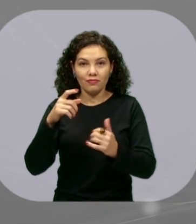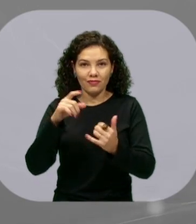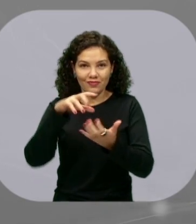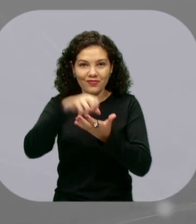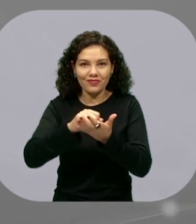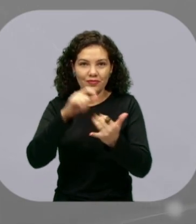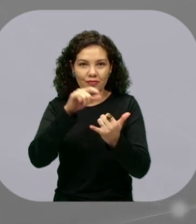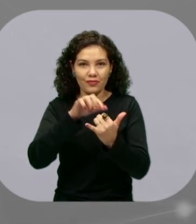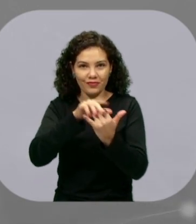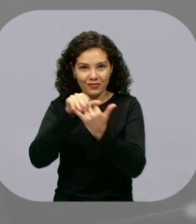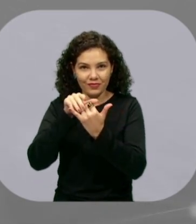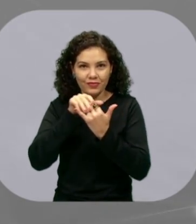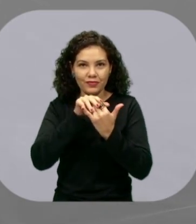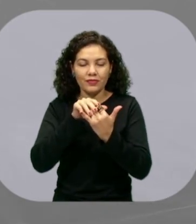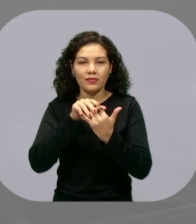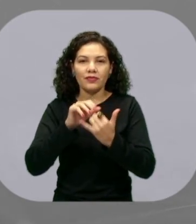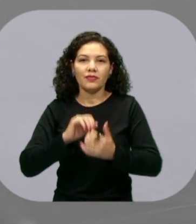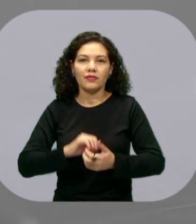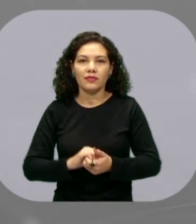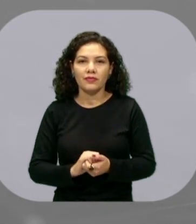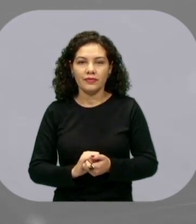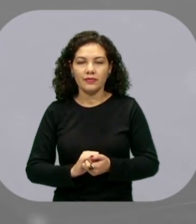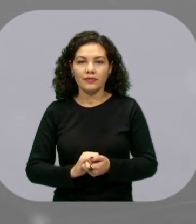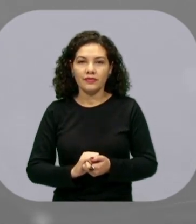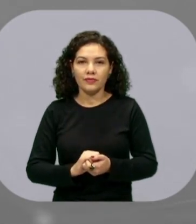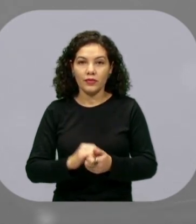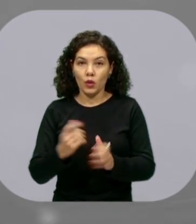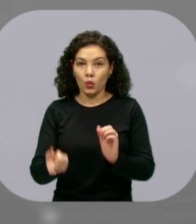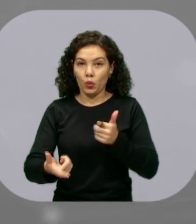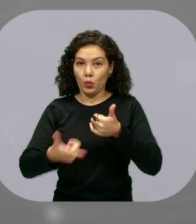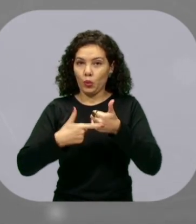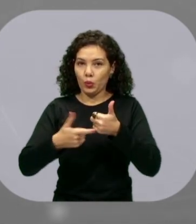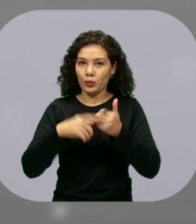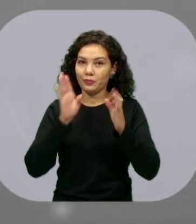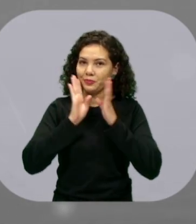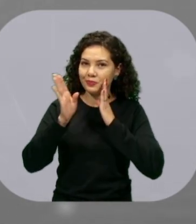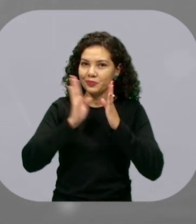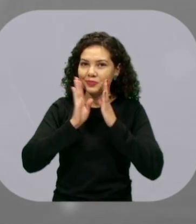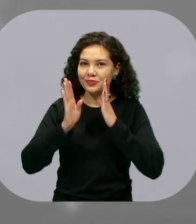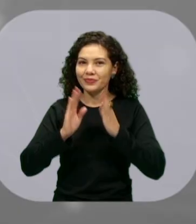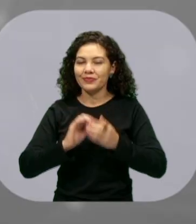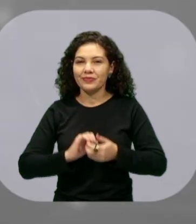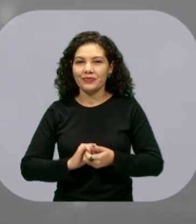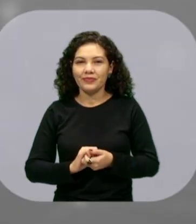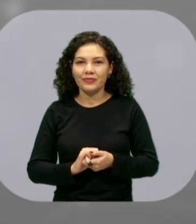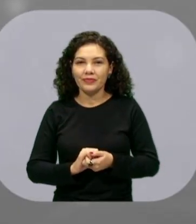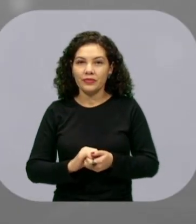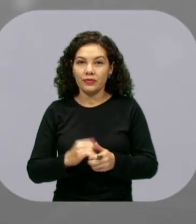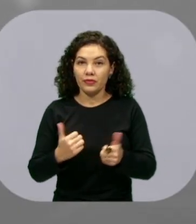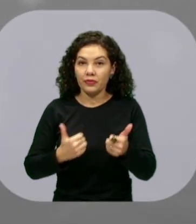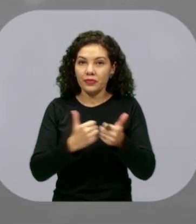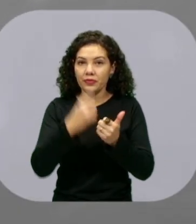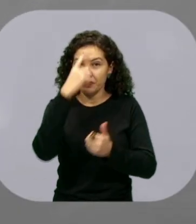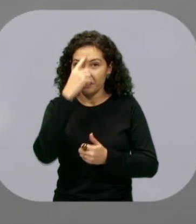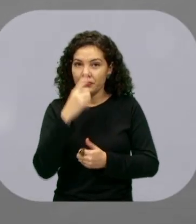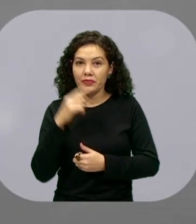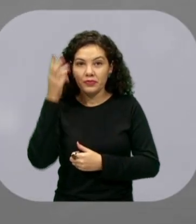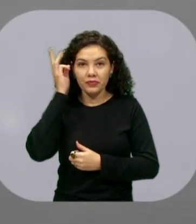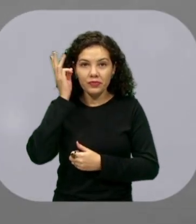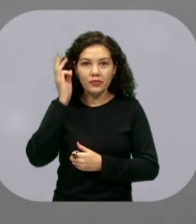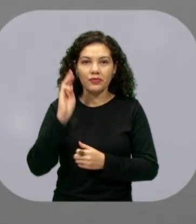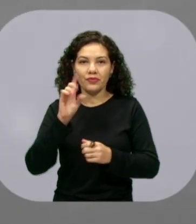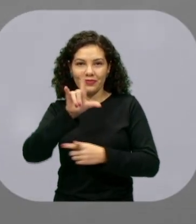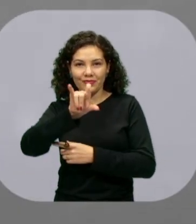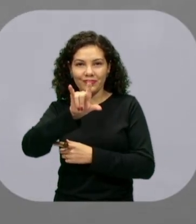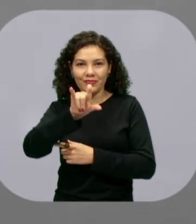Inscreva-se em nosso canal do YouTube. Curta a página no Facebook. Siga o perfil no Spotify,